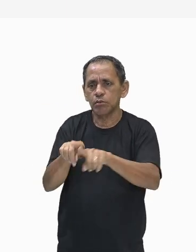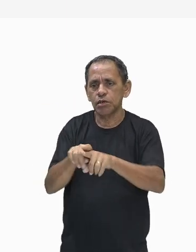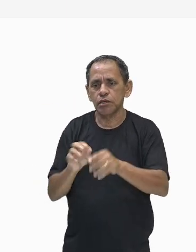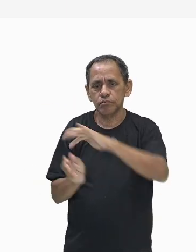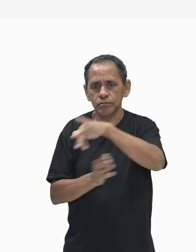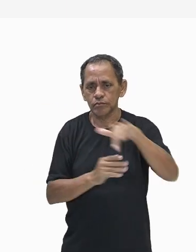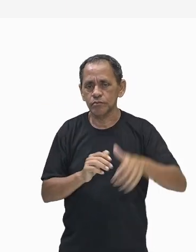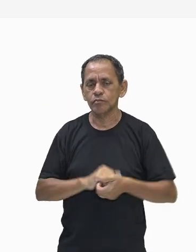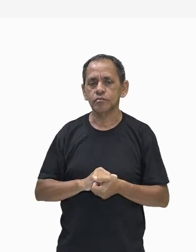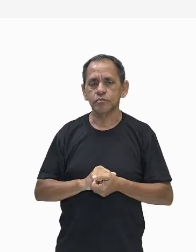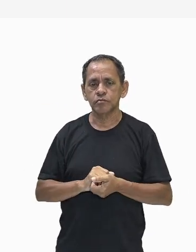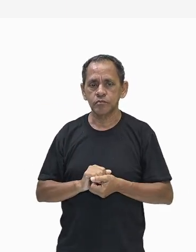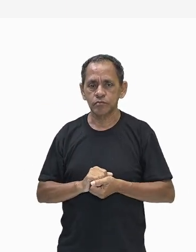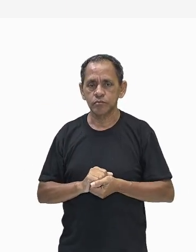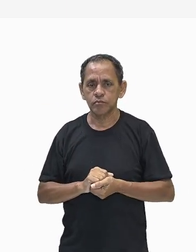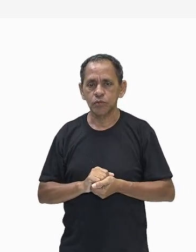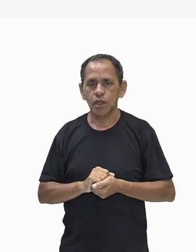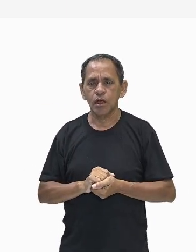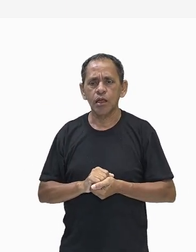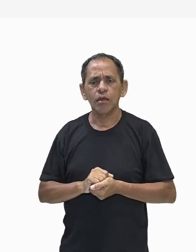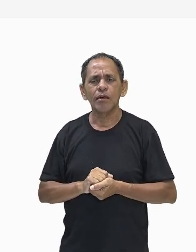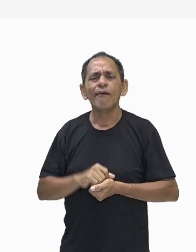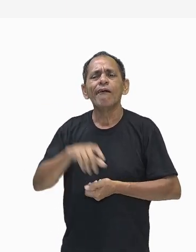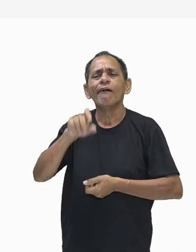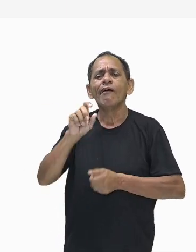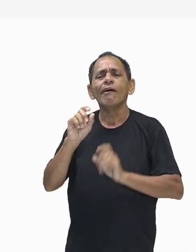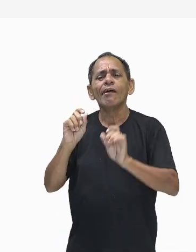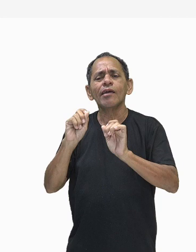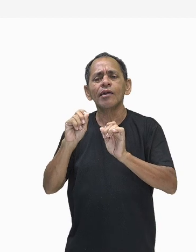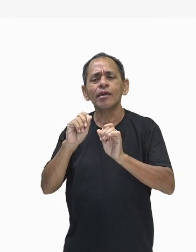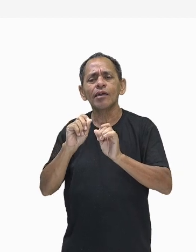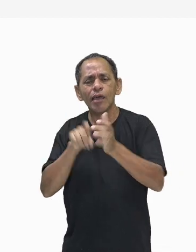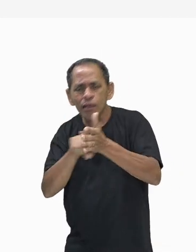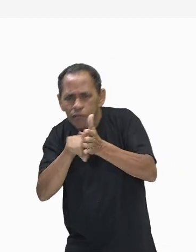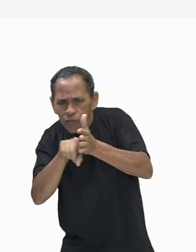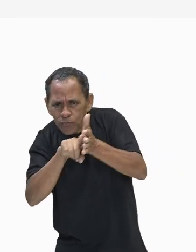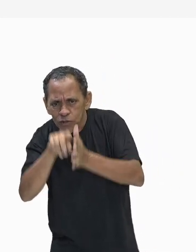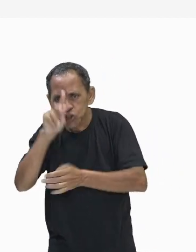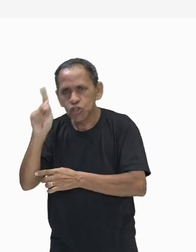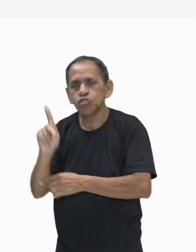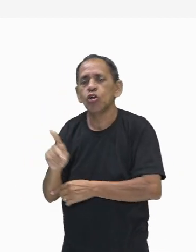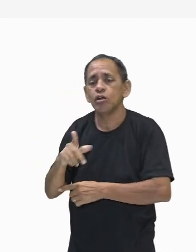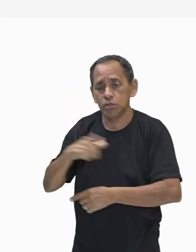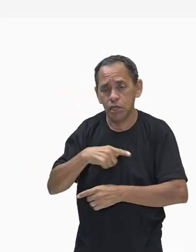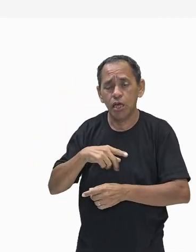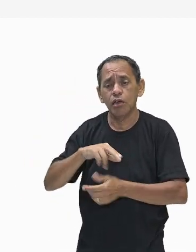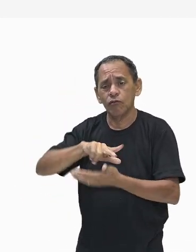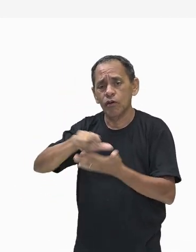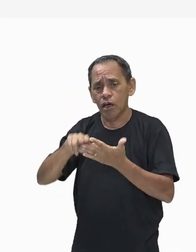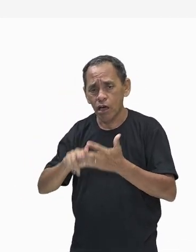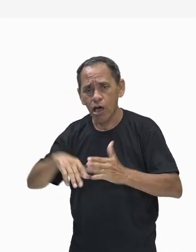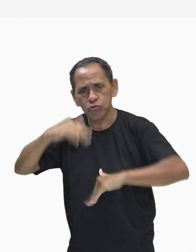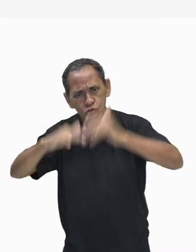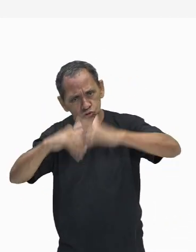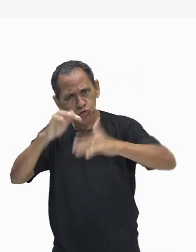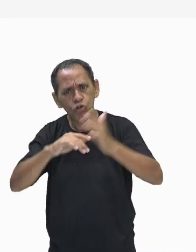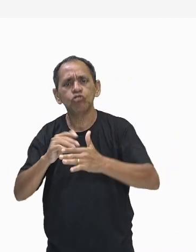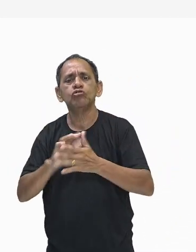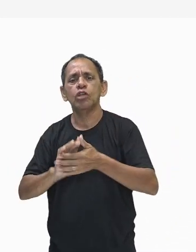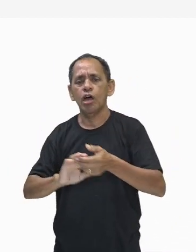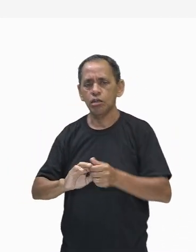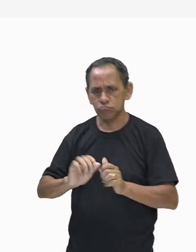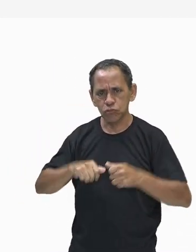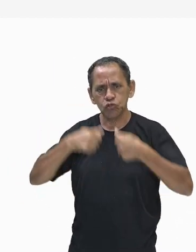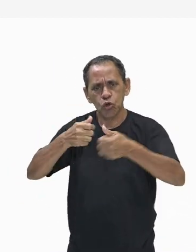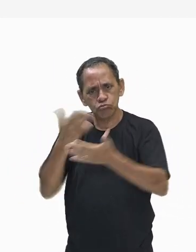E, professor, quem que investiga a história, professor? Os profissionais que se dedicam ao estudo